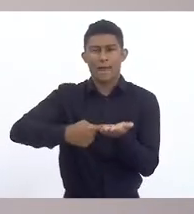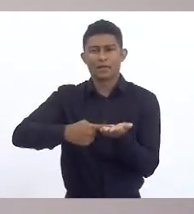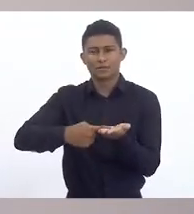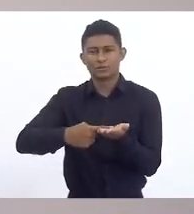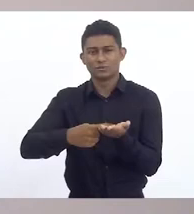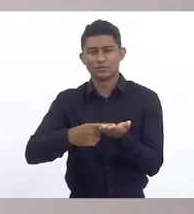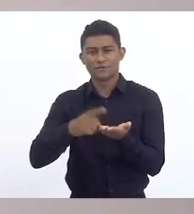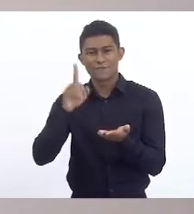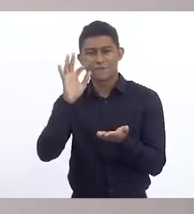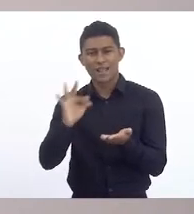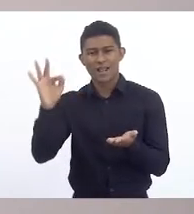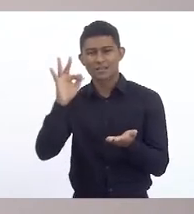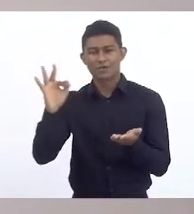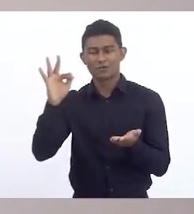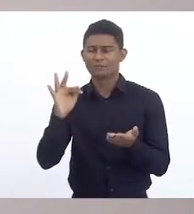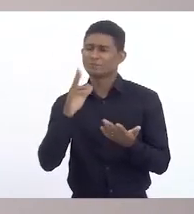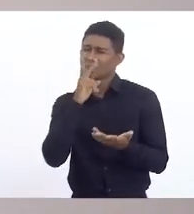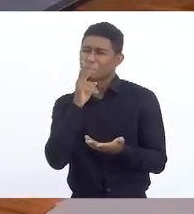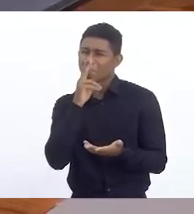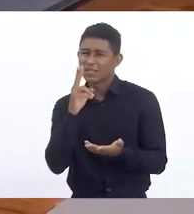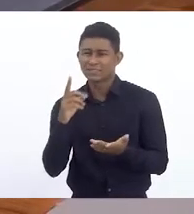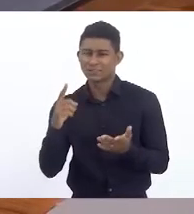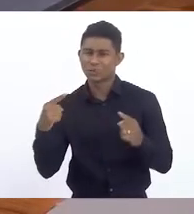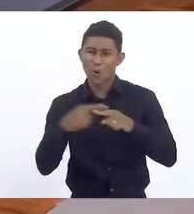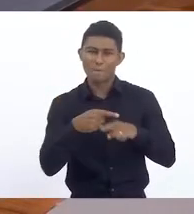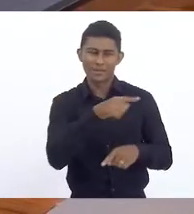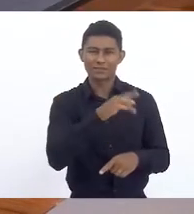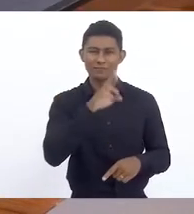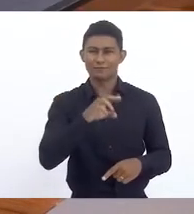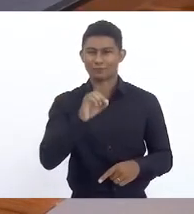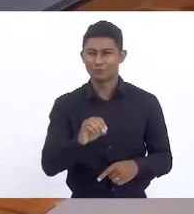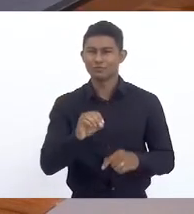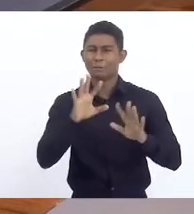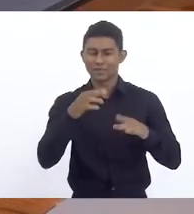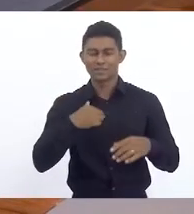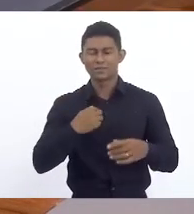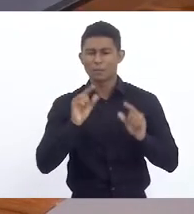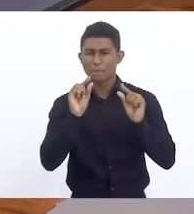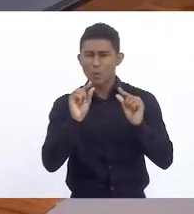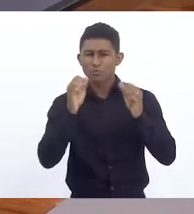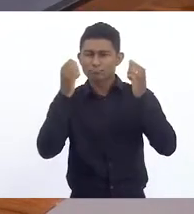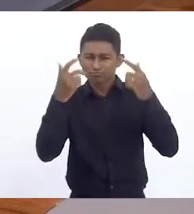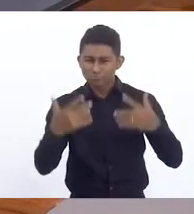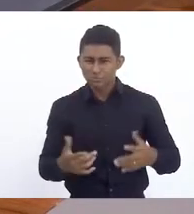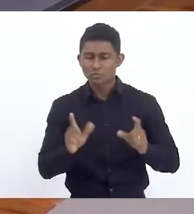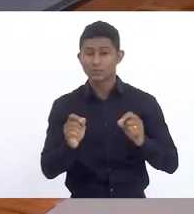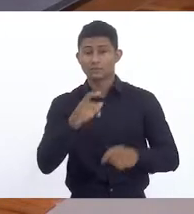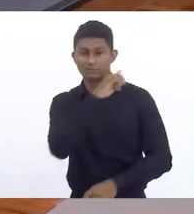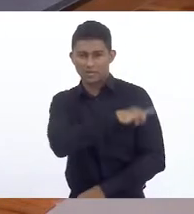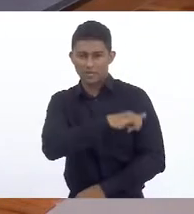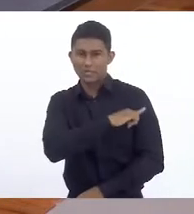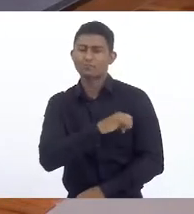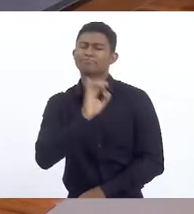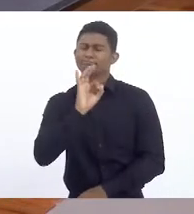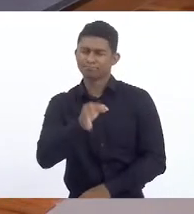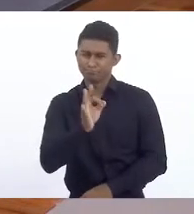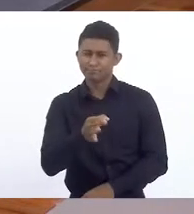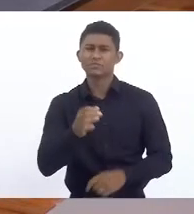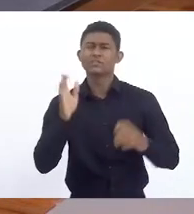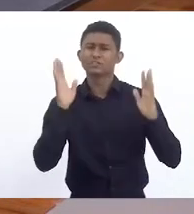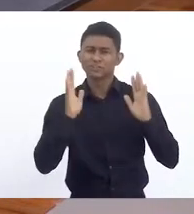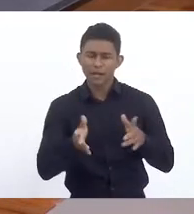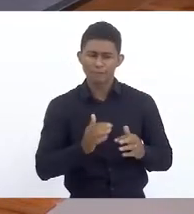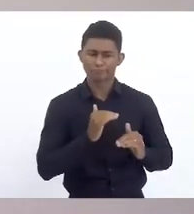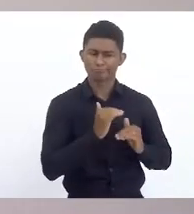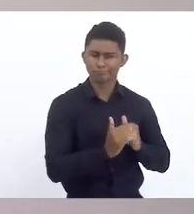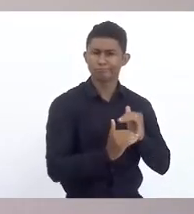apontou. Não tem muito a ver com o fundo, mas, como ele citou, eu queria dizer um pouco disso. O Rio de Janeiro está se recuperando. O